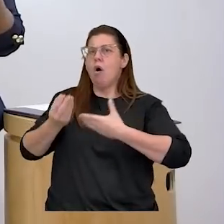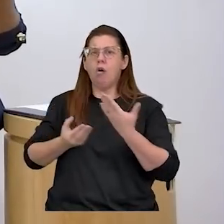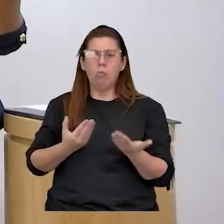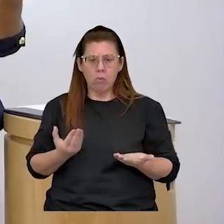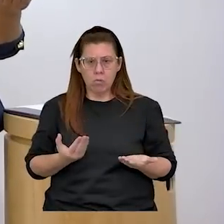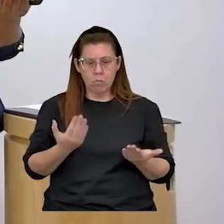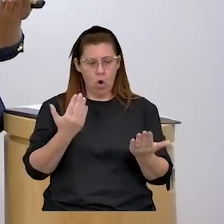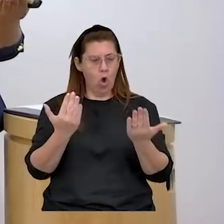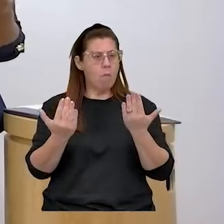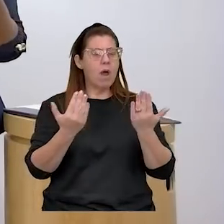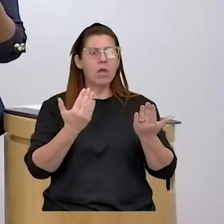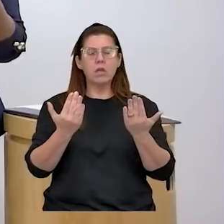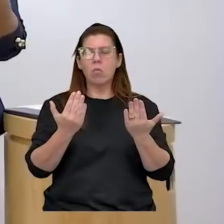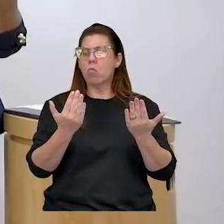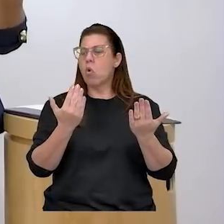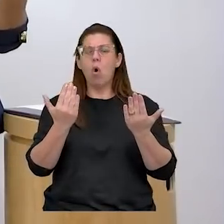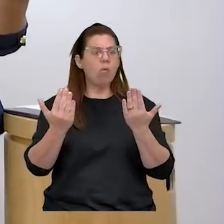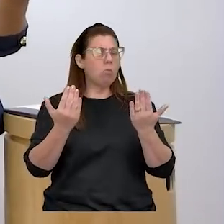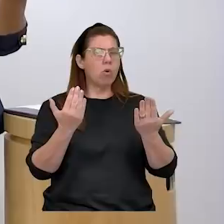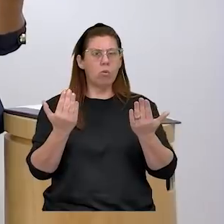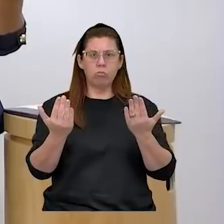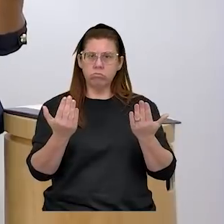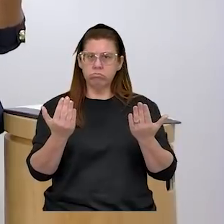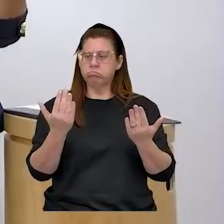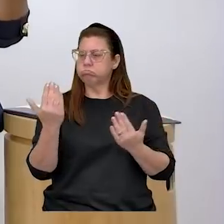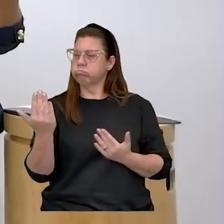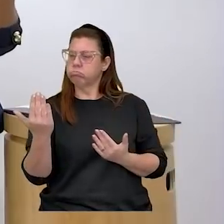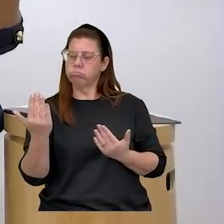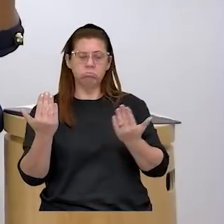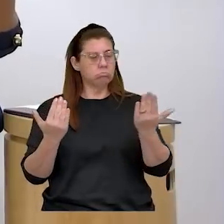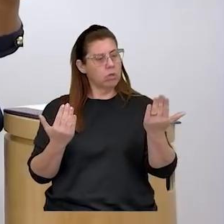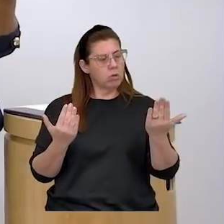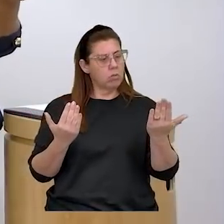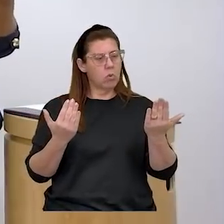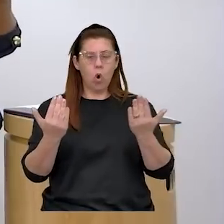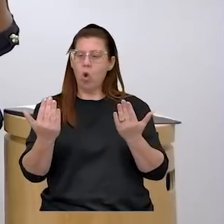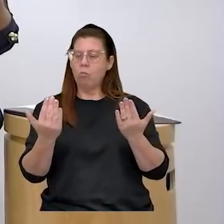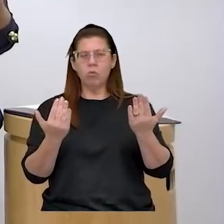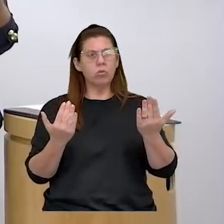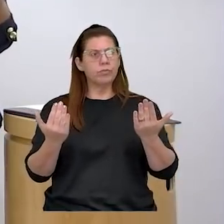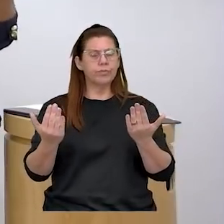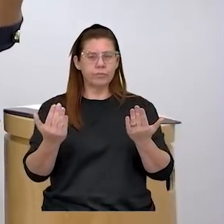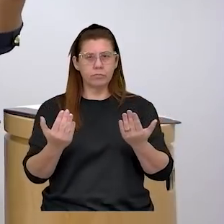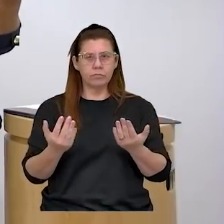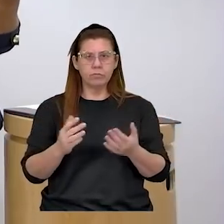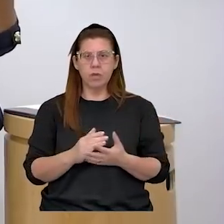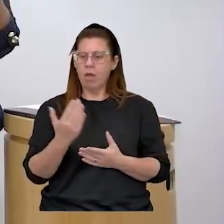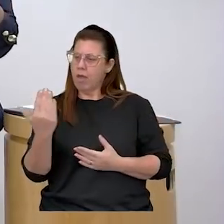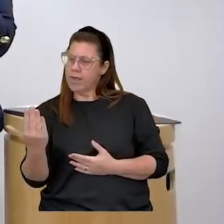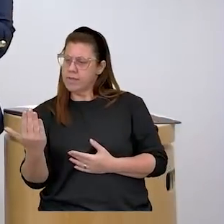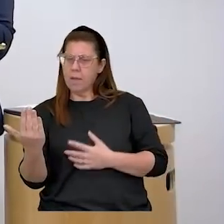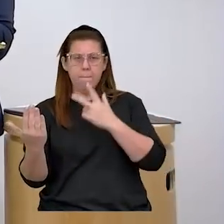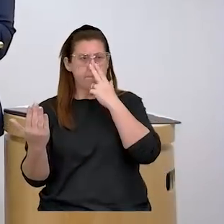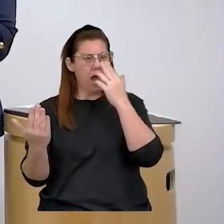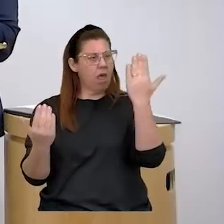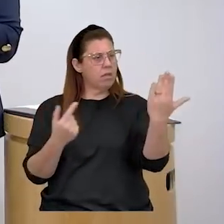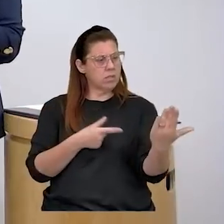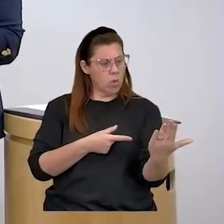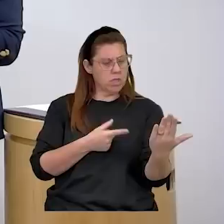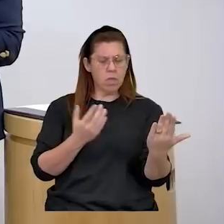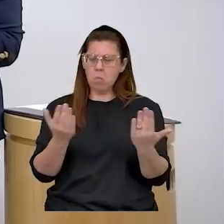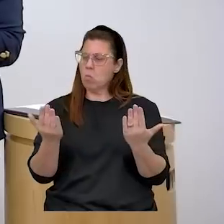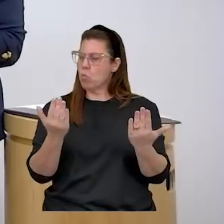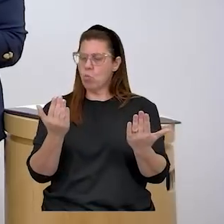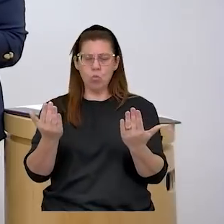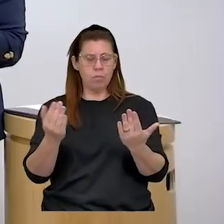de comparação, né? Comparando isto com aquilo. Então, já dá a ideia como. Isso é parecido com isto. Então, muito